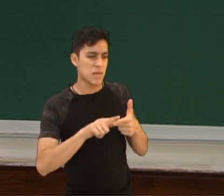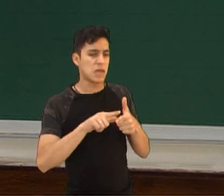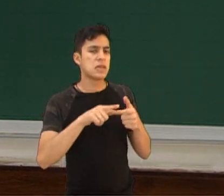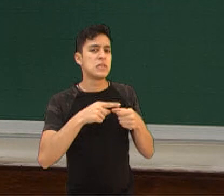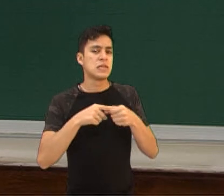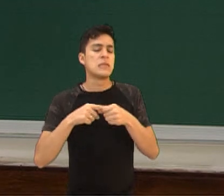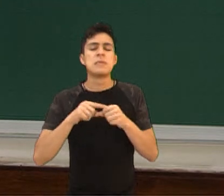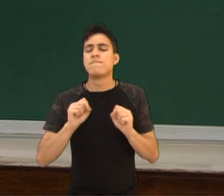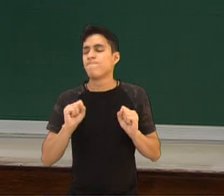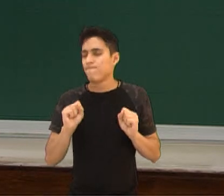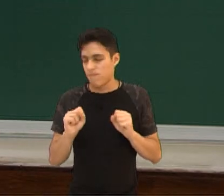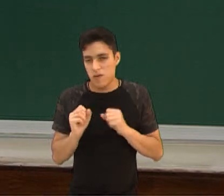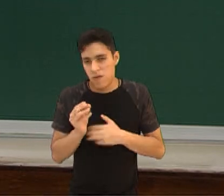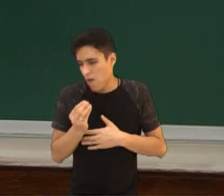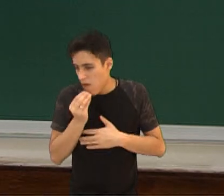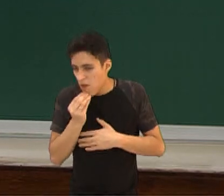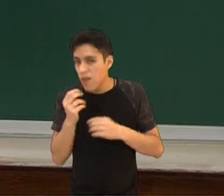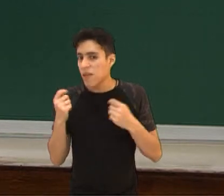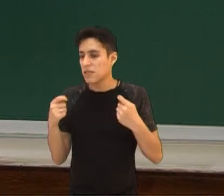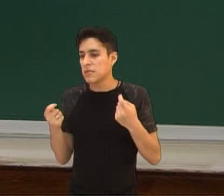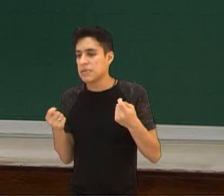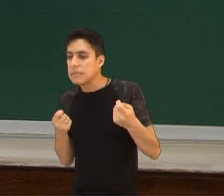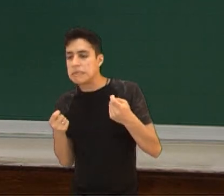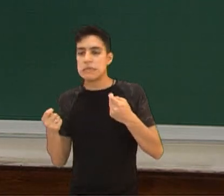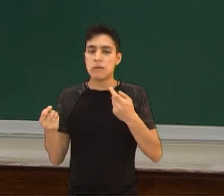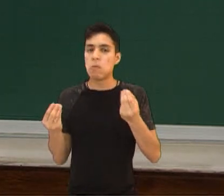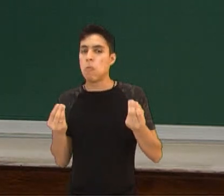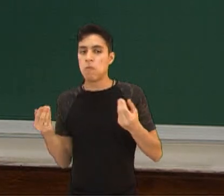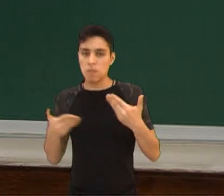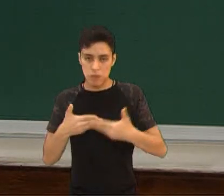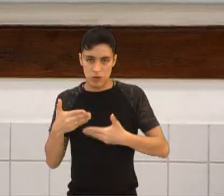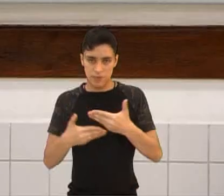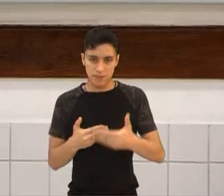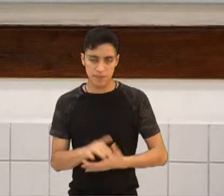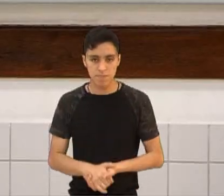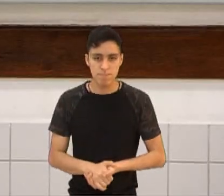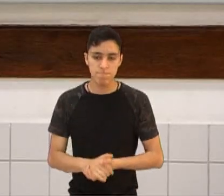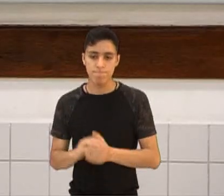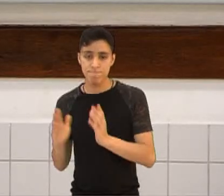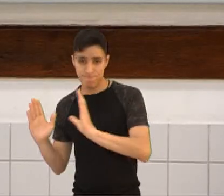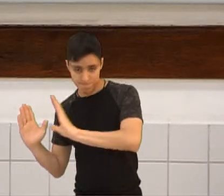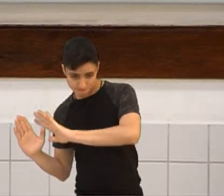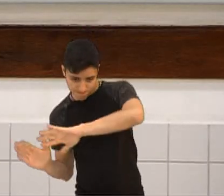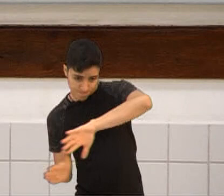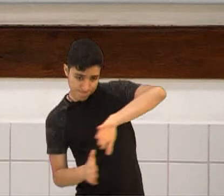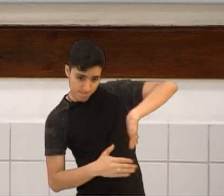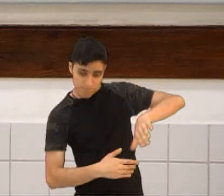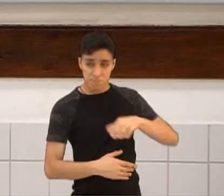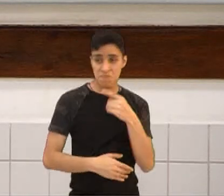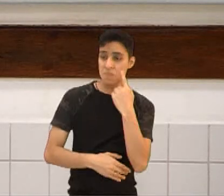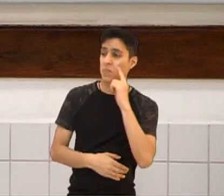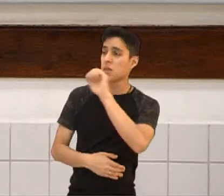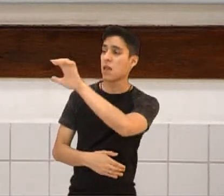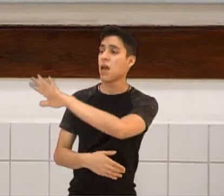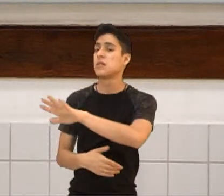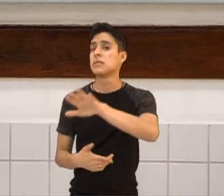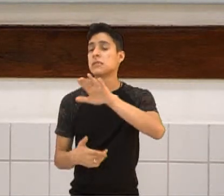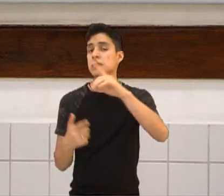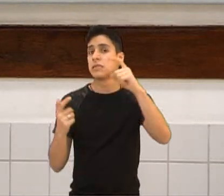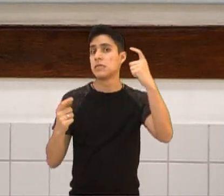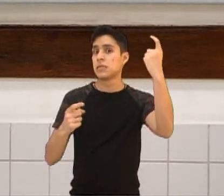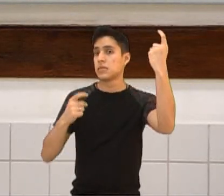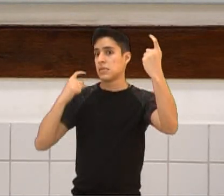Com certeza, tem que otimizar o processo. Na Ásia, a preocupação com essa expansão territorial vem do